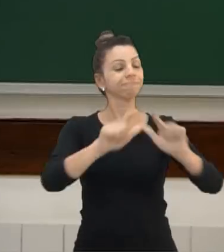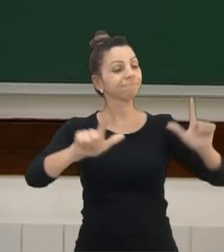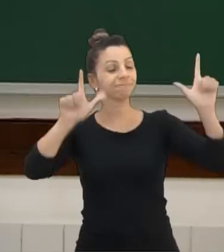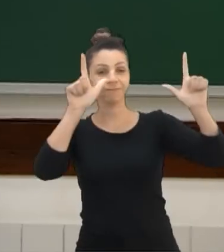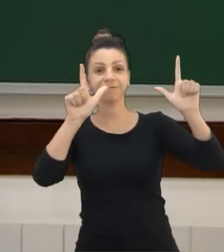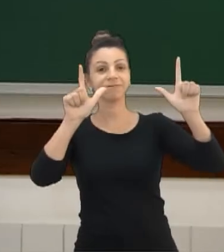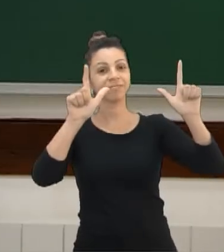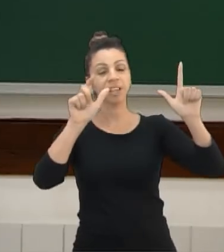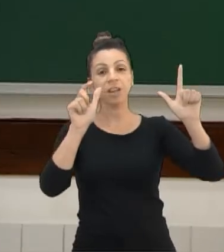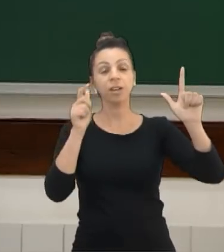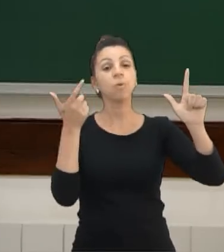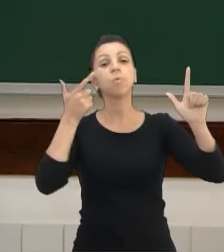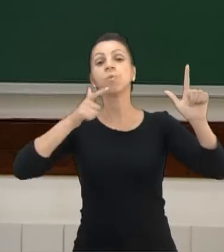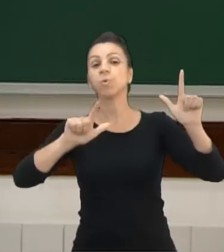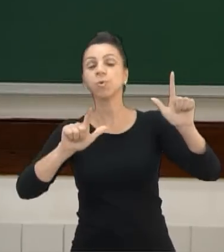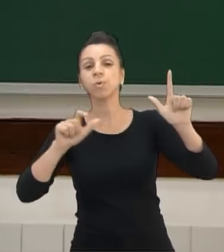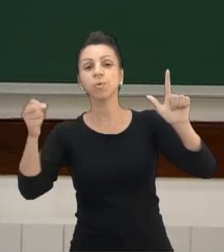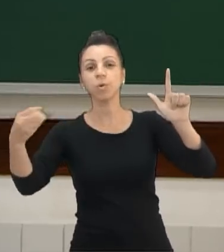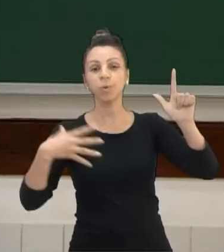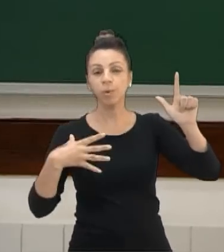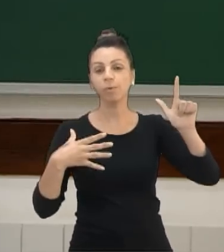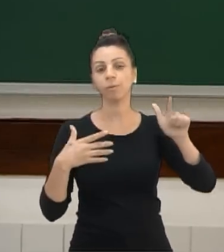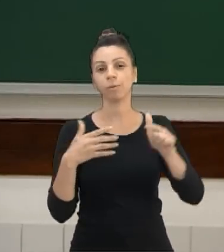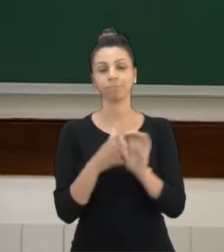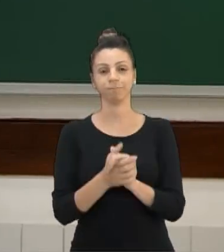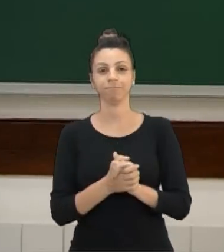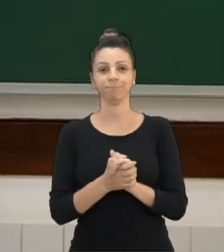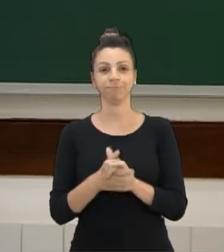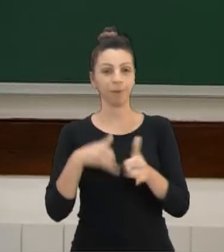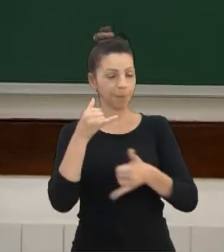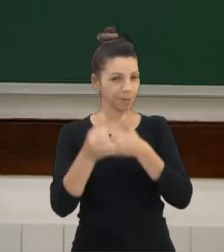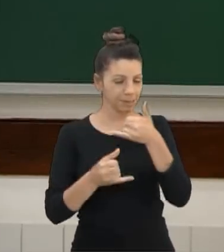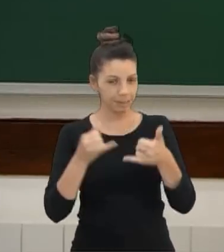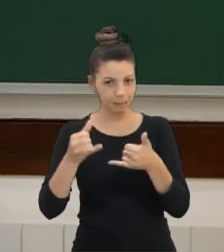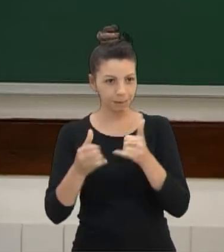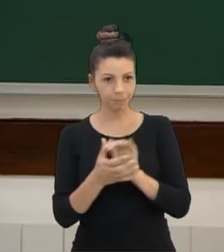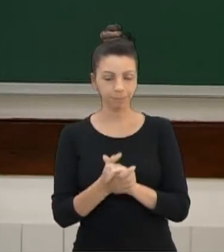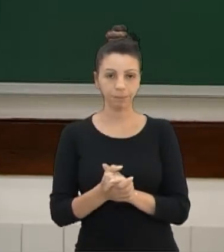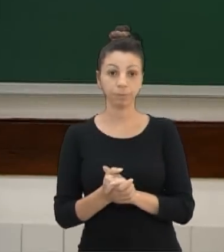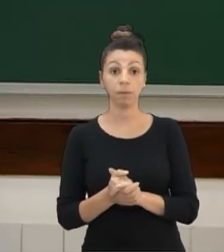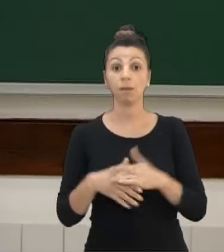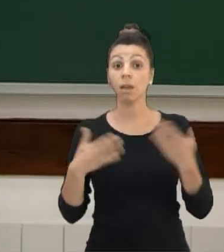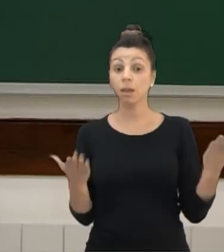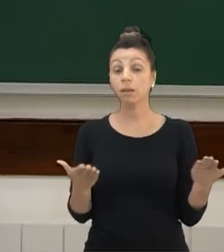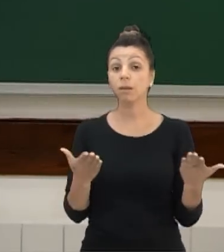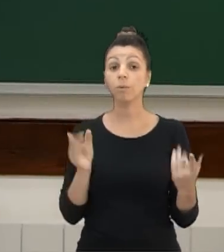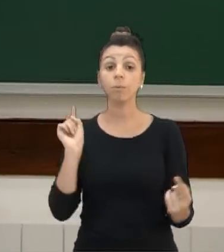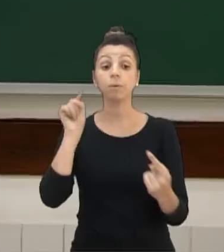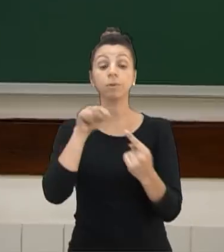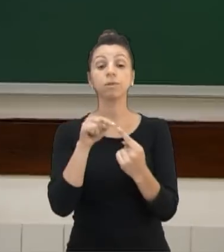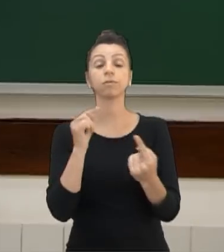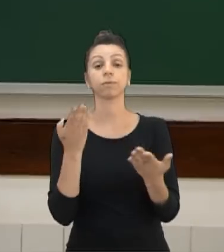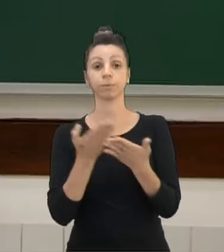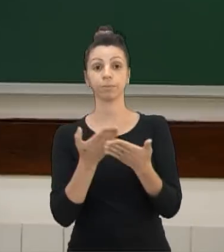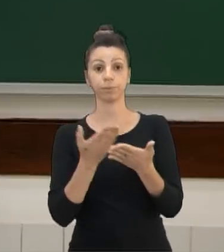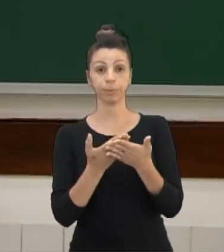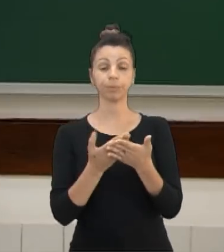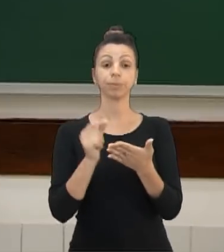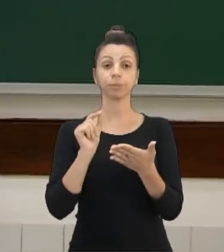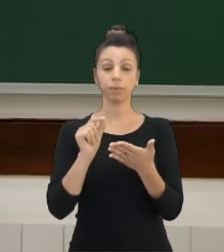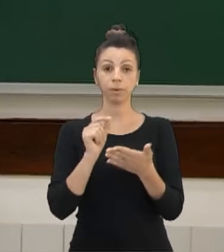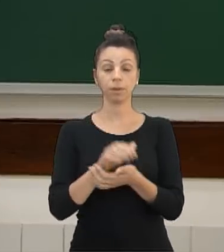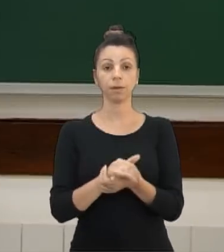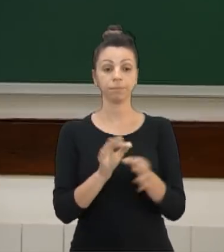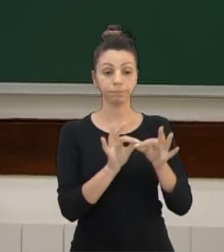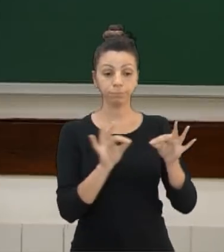fosse um novo jogo, são novos problemas para vocês. Bom, na aula de hoje a gente vai continuar trabalhando as medidas